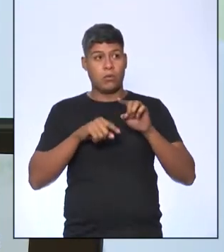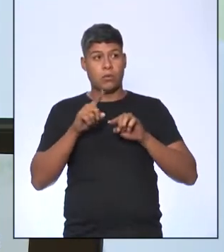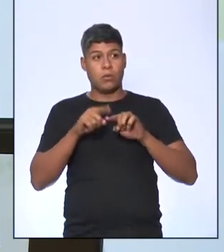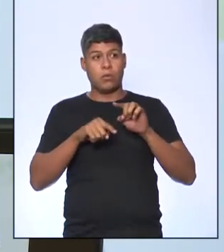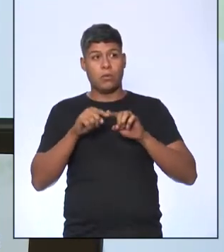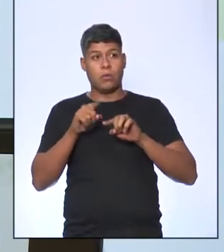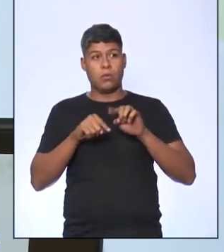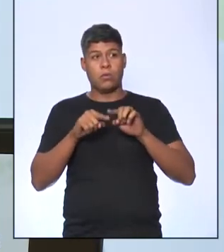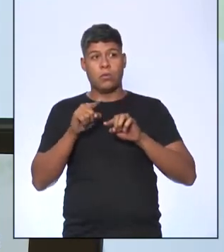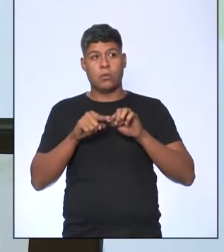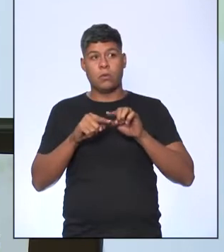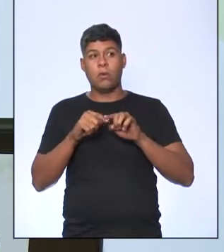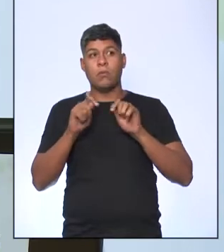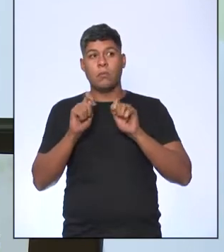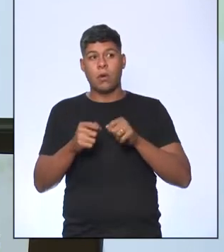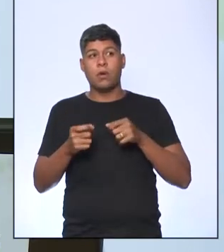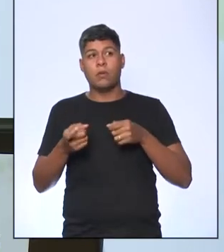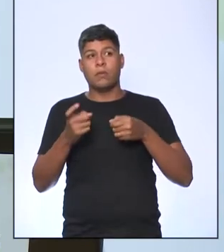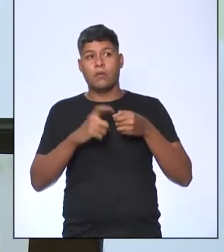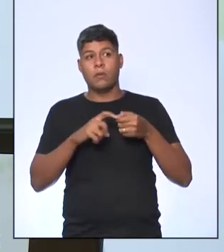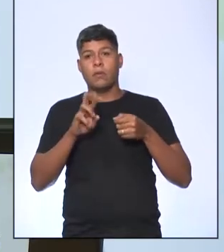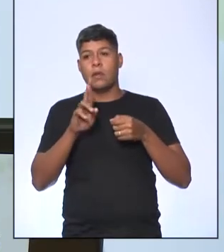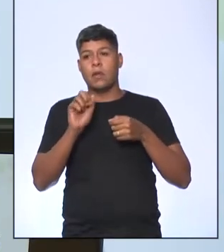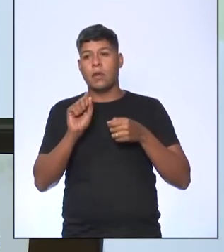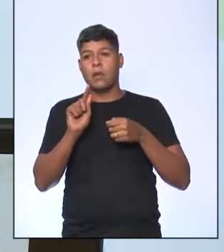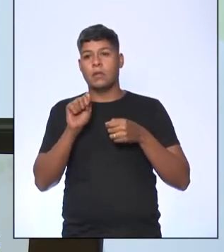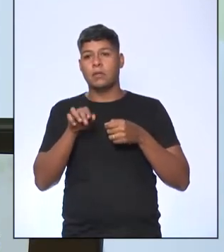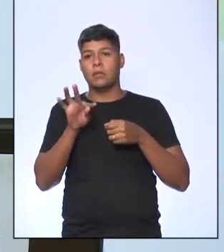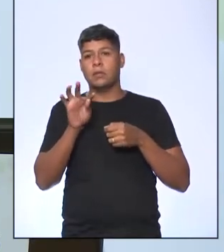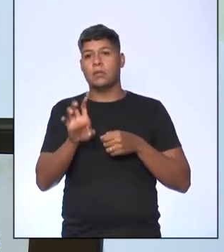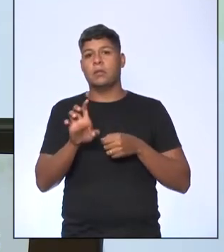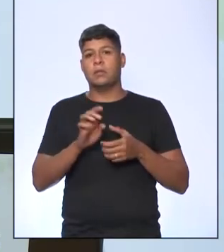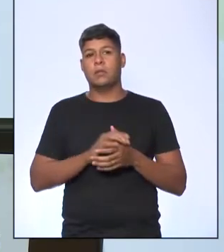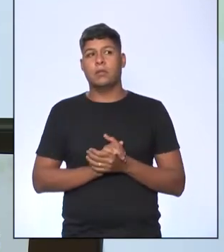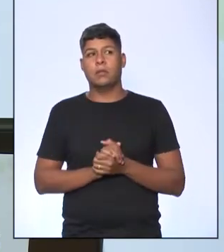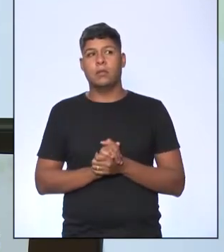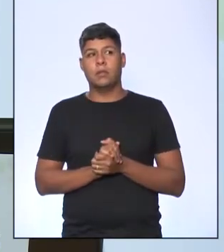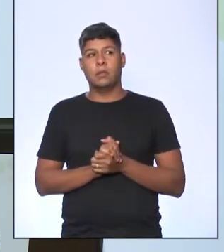ele pode voltar a ser reagente, certo?